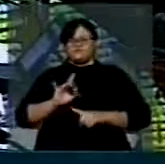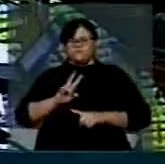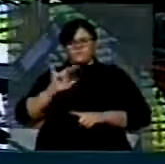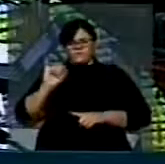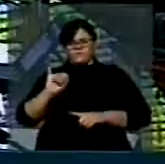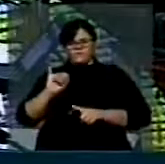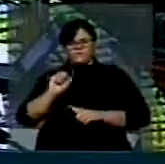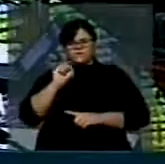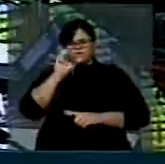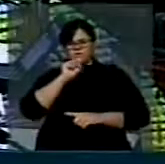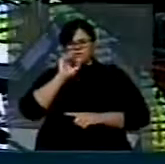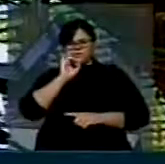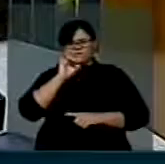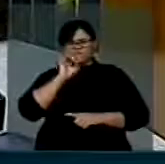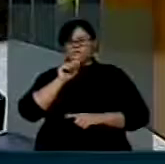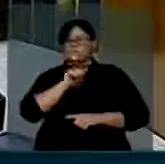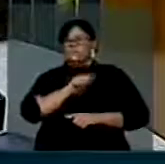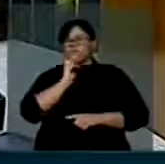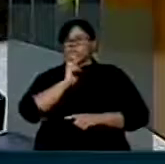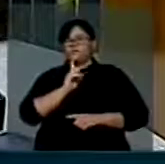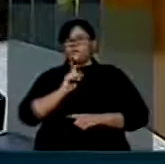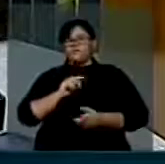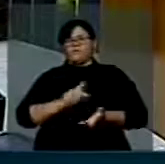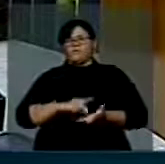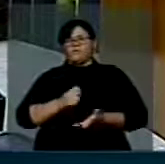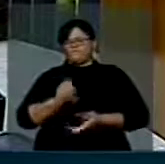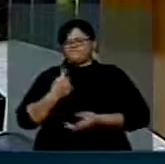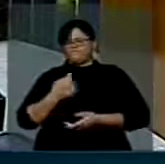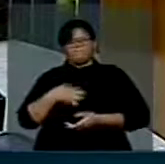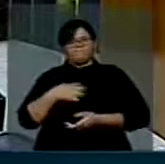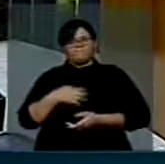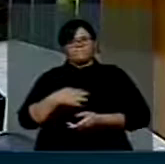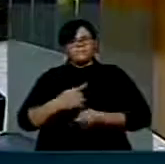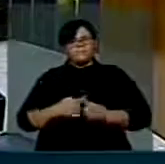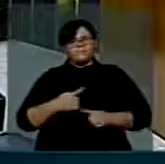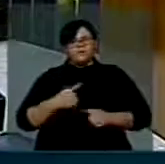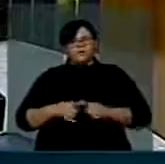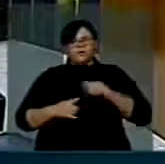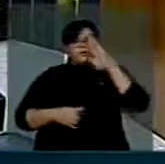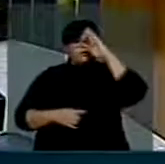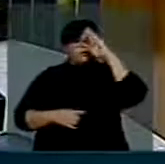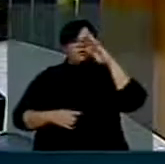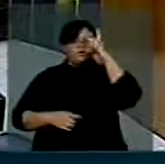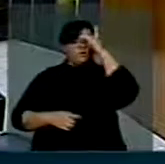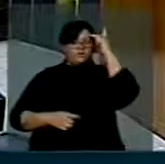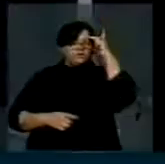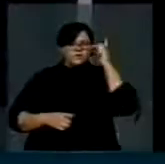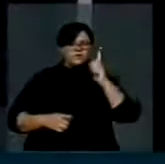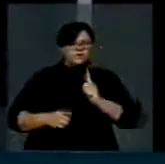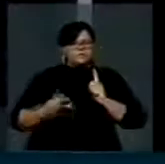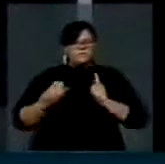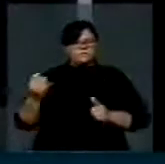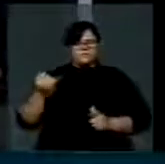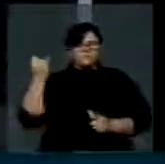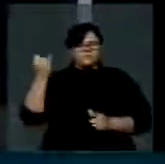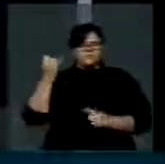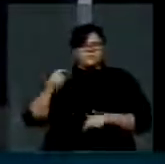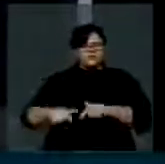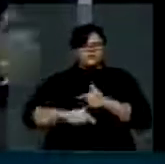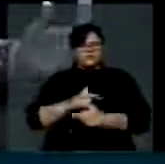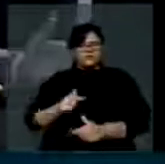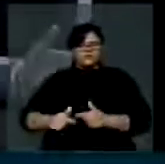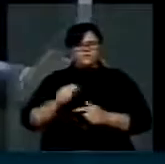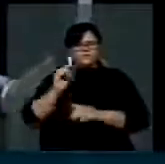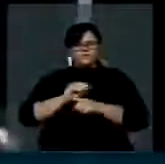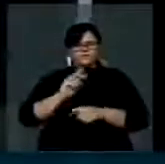semana. Isso que o senhor disse é uma verdade tão grande que, principalmente, esses tão importantes trabalhadores do meio